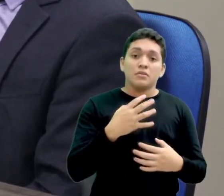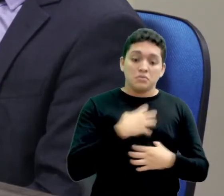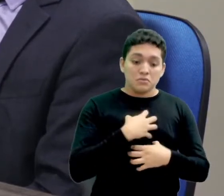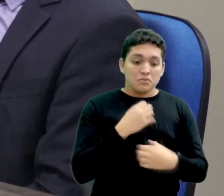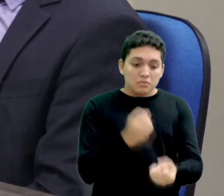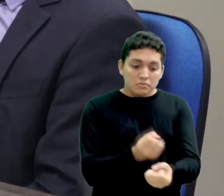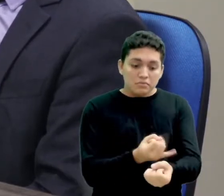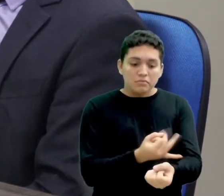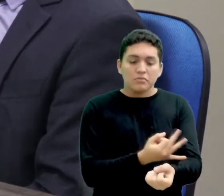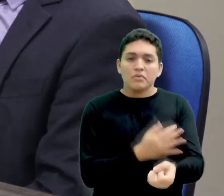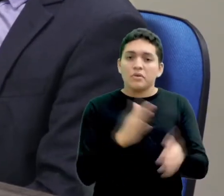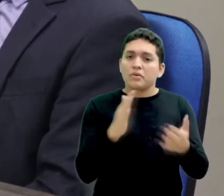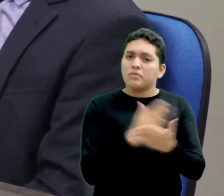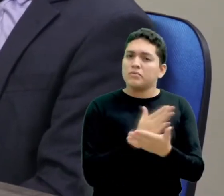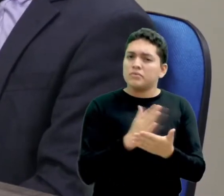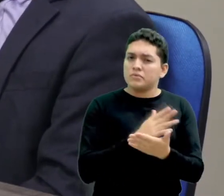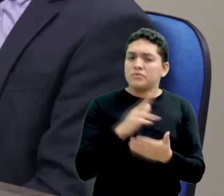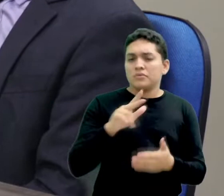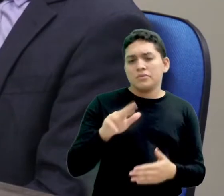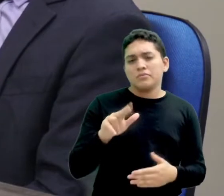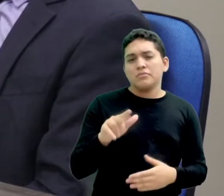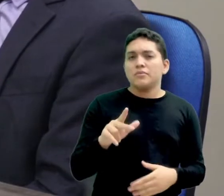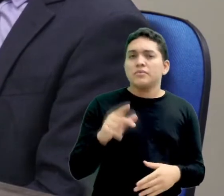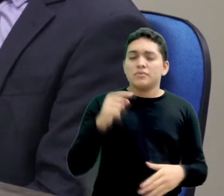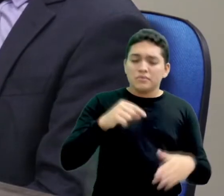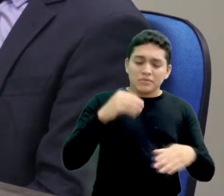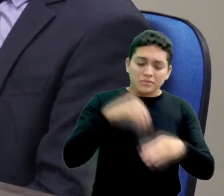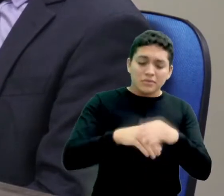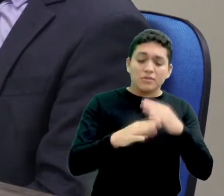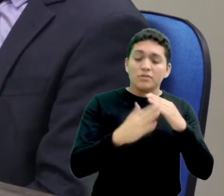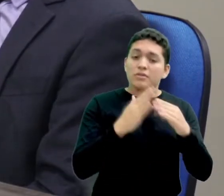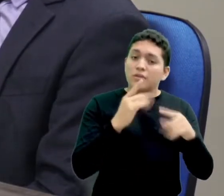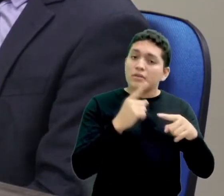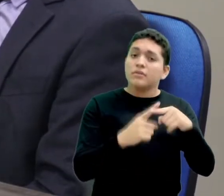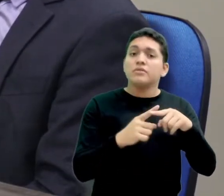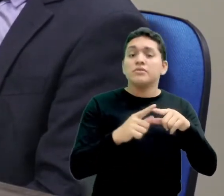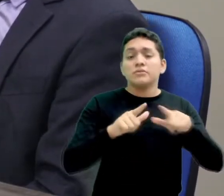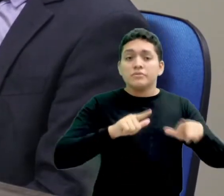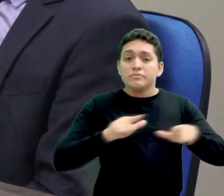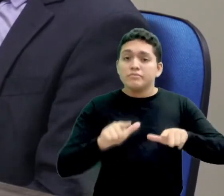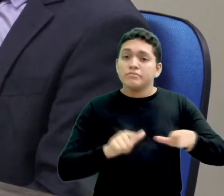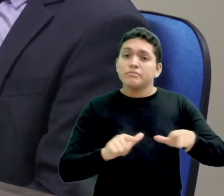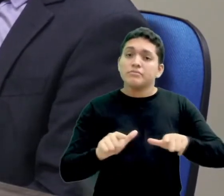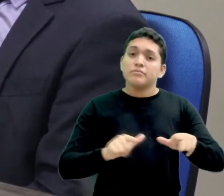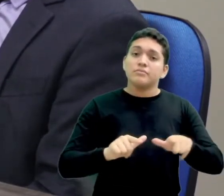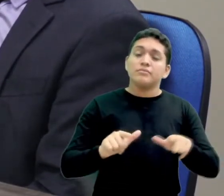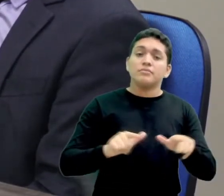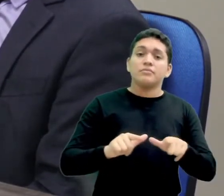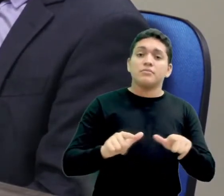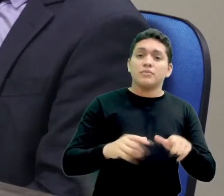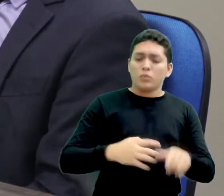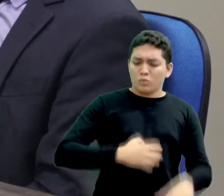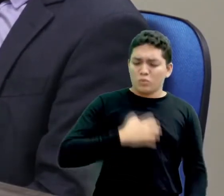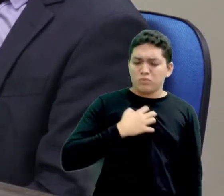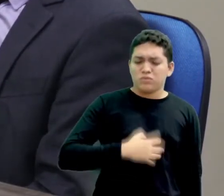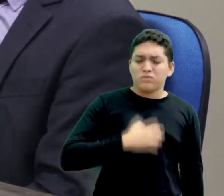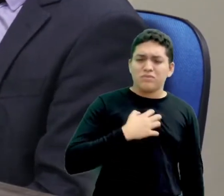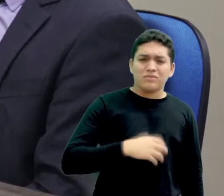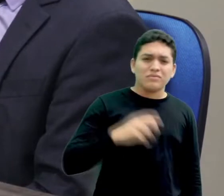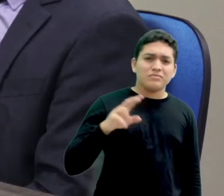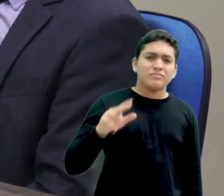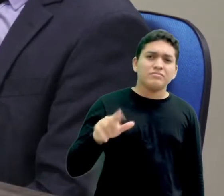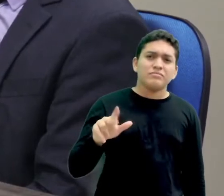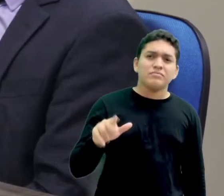da igreja, em alguns lugares, e estão trabalhando, mas com raiva do irmão,